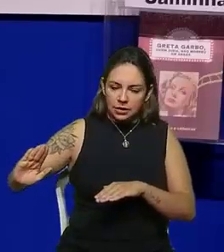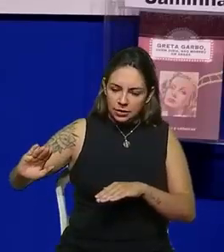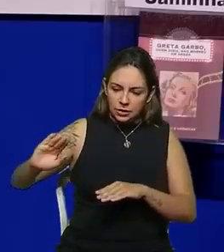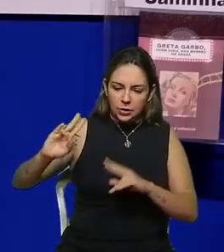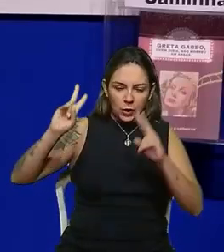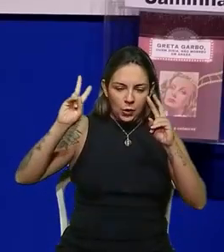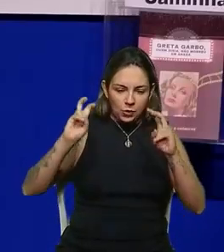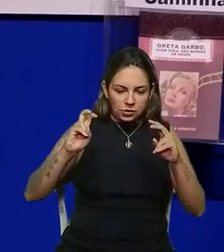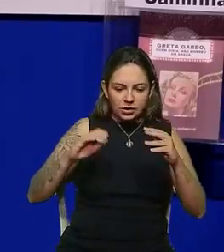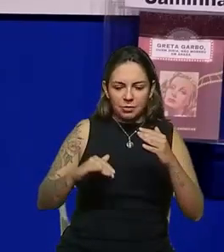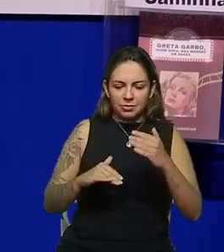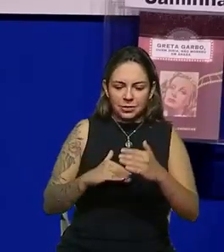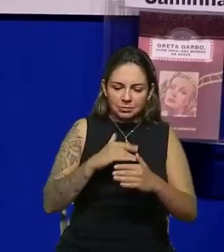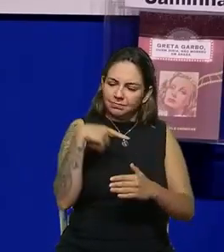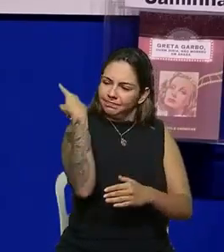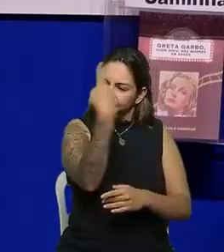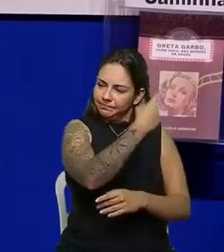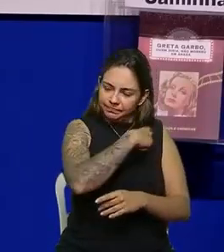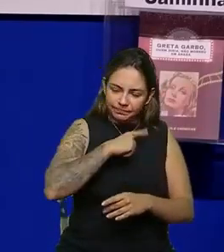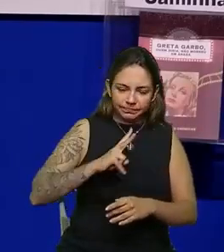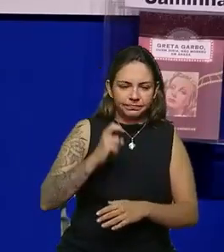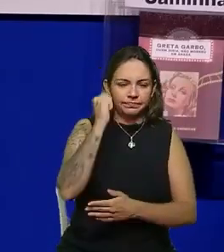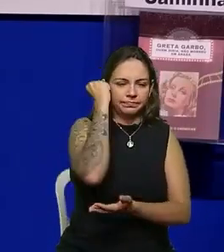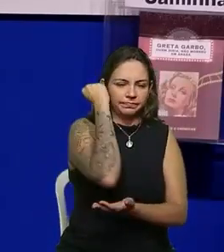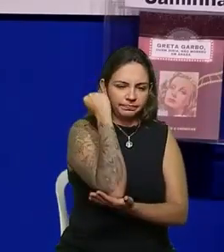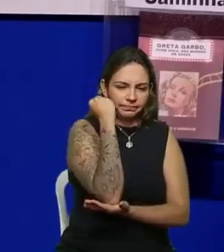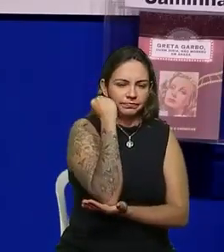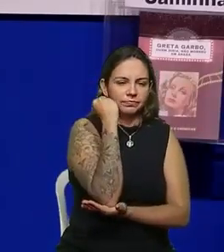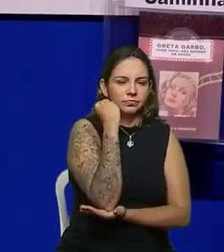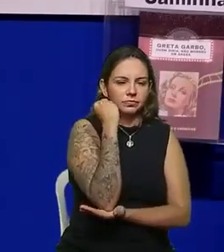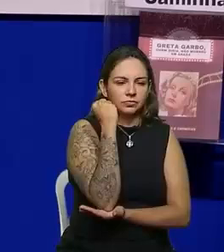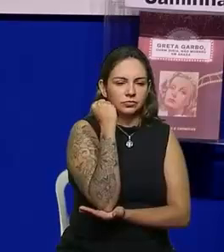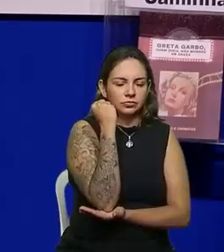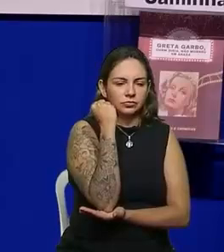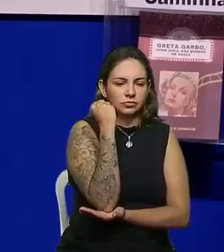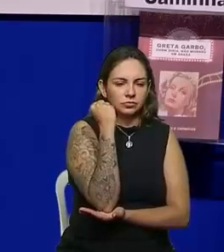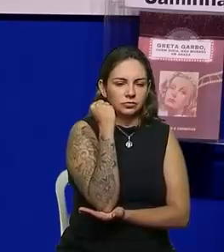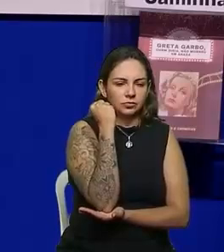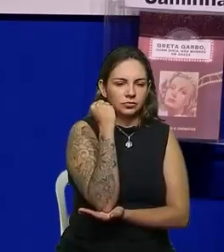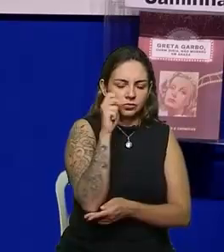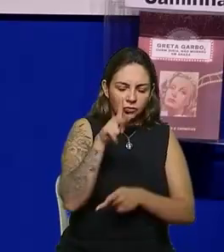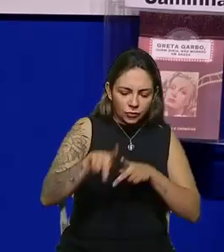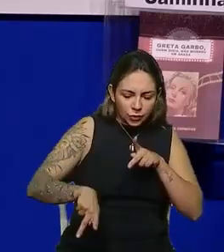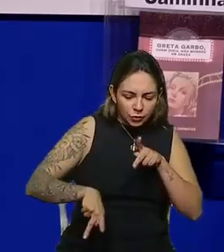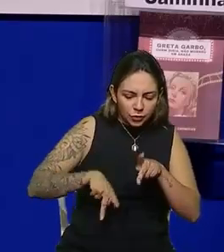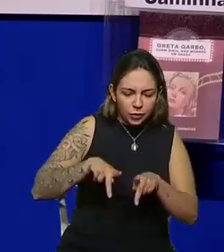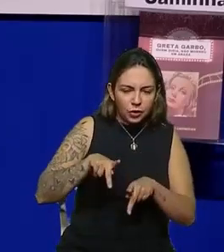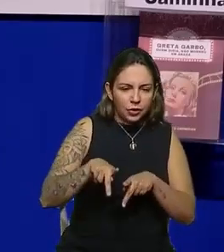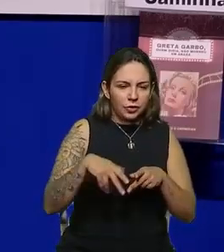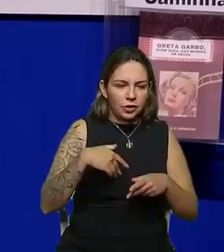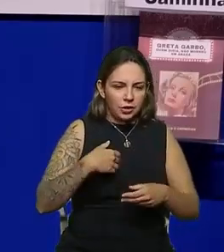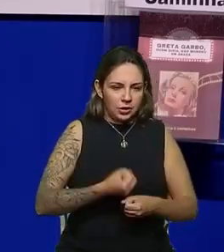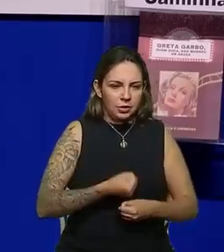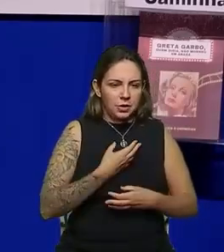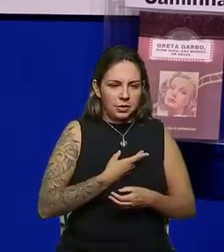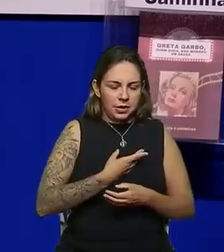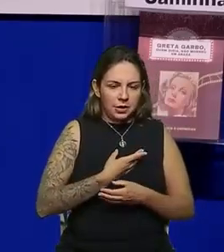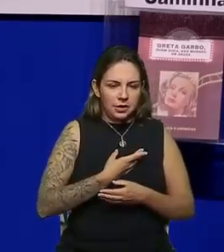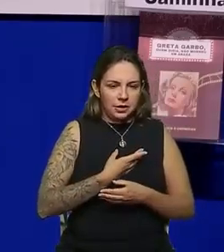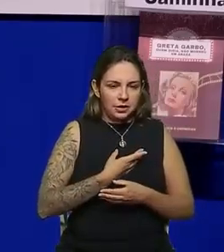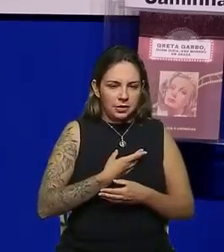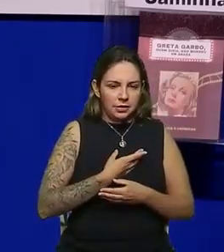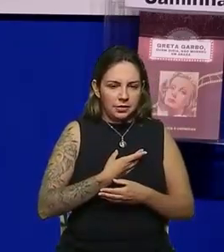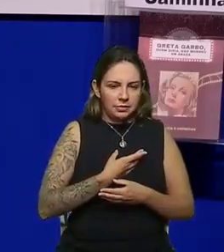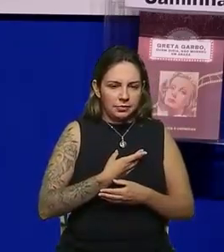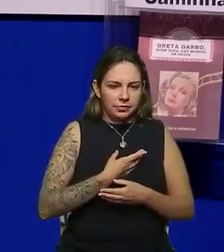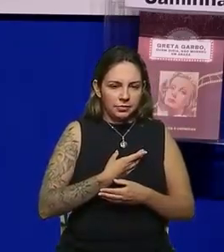passarão, mas tu resistes. E por último diz, tal uma lâmina, o povo, meu poema te atravessa.